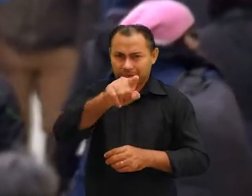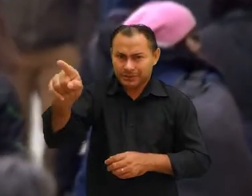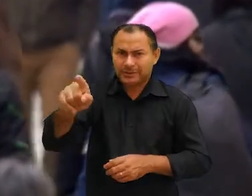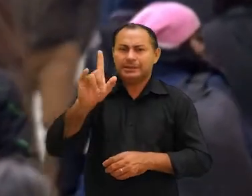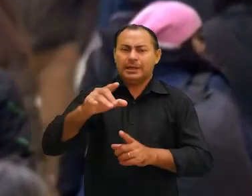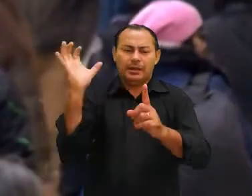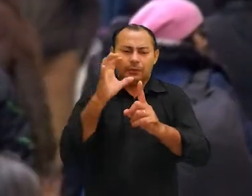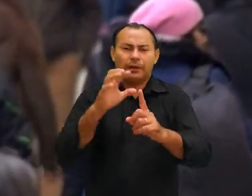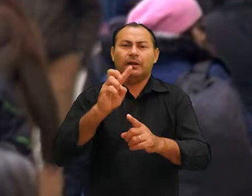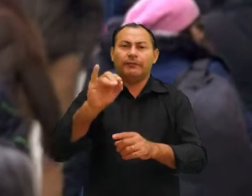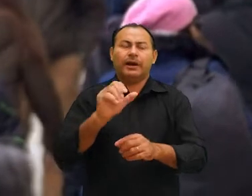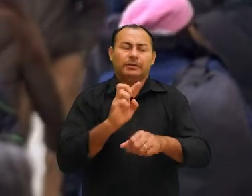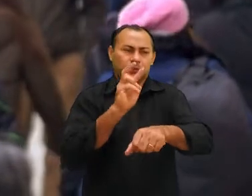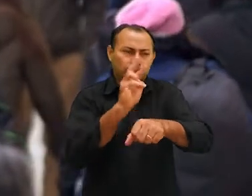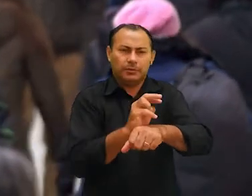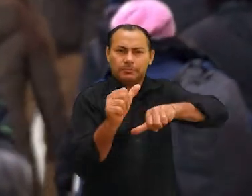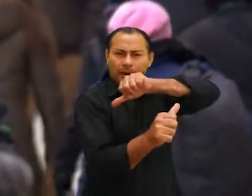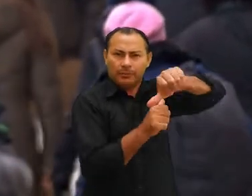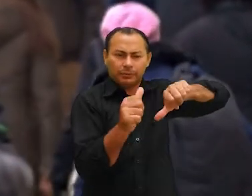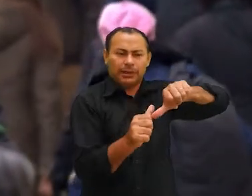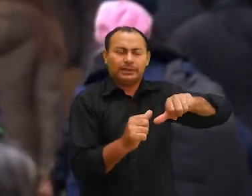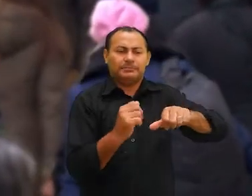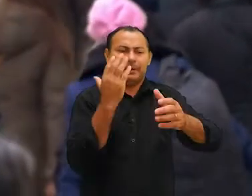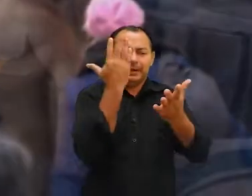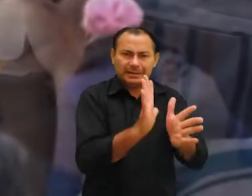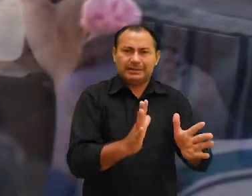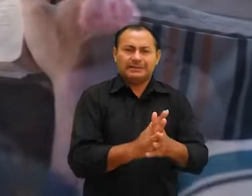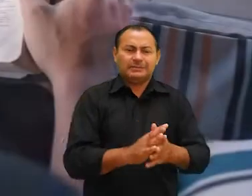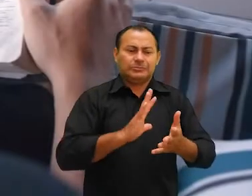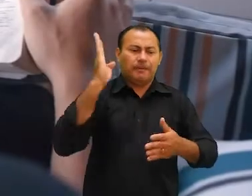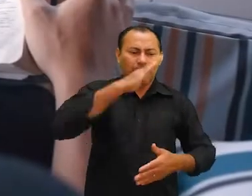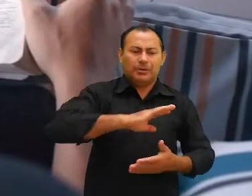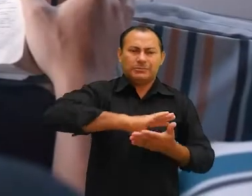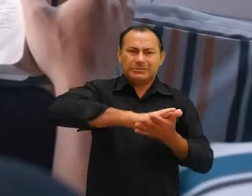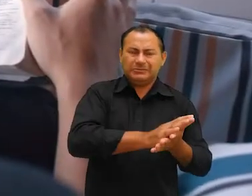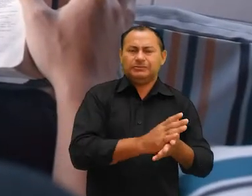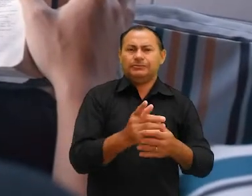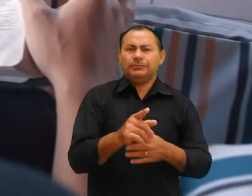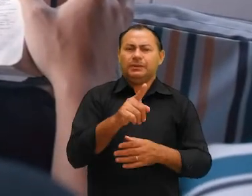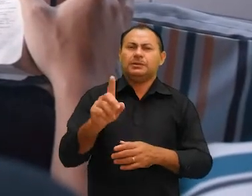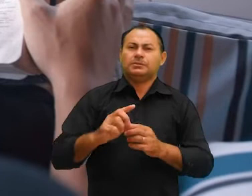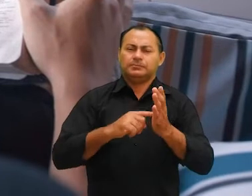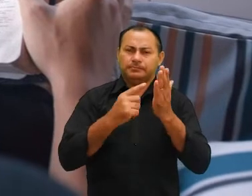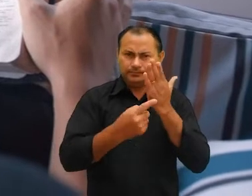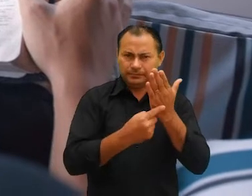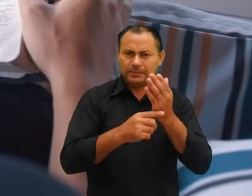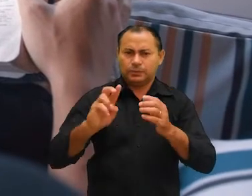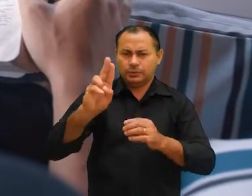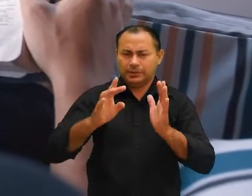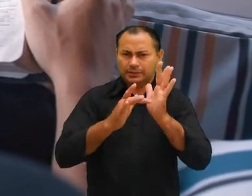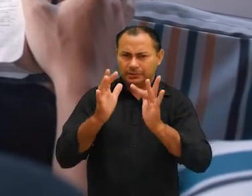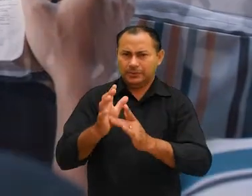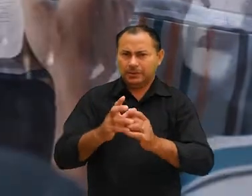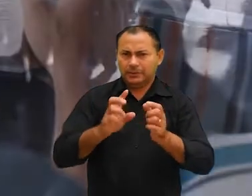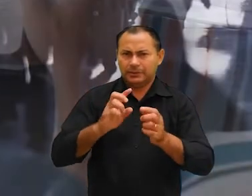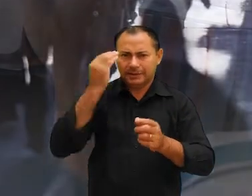vocês são a influência que vai preservá-lo da corrupção esta ilustração usada por também pode ser